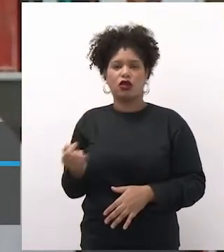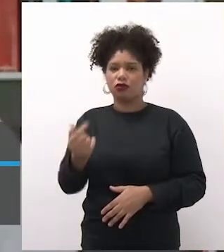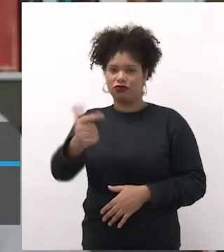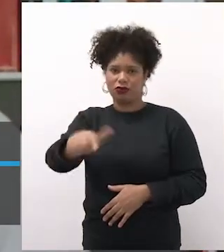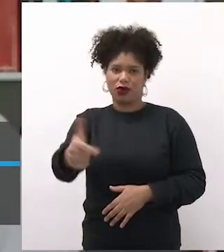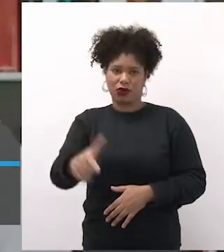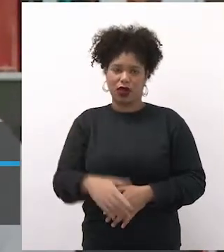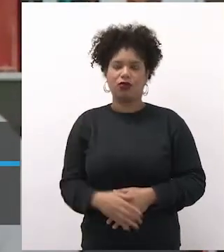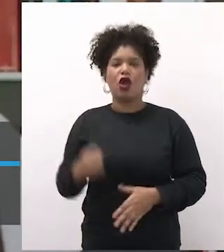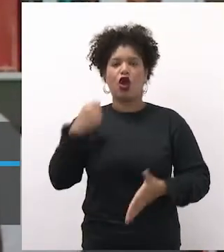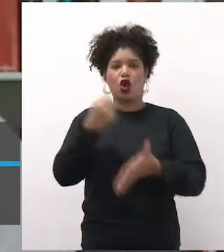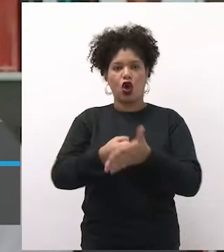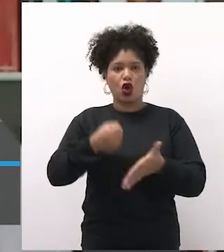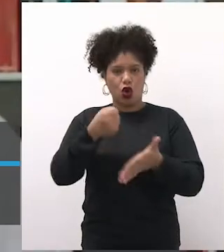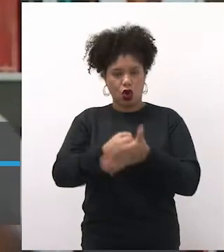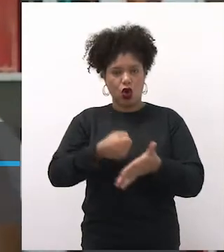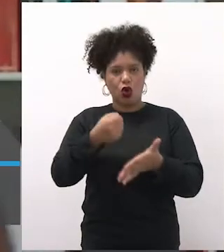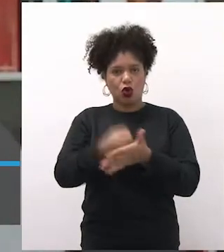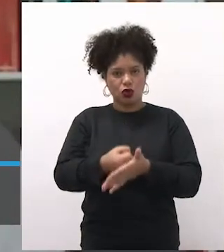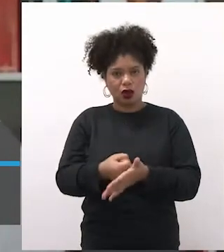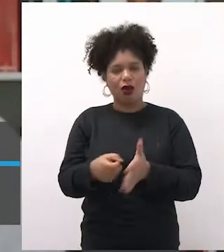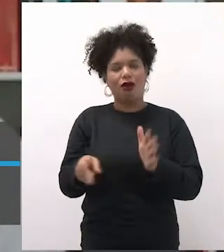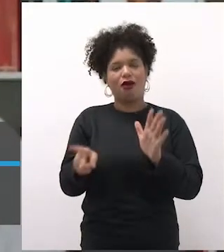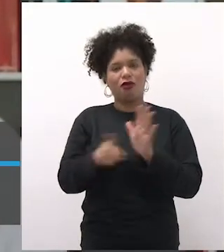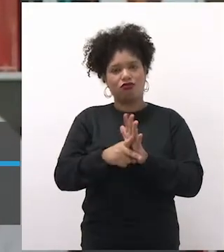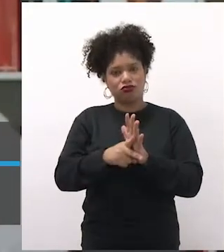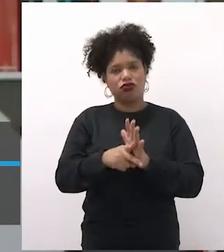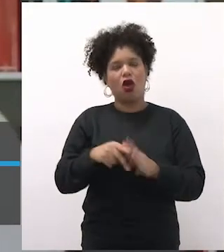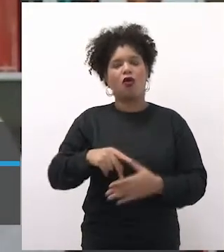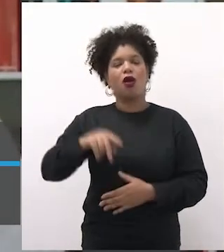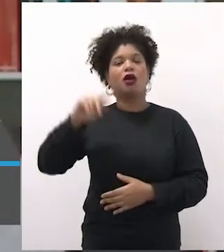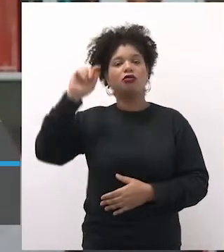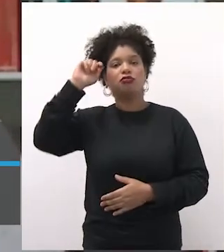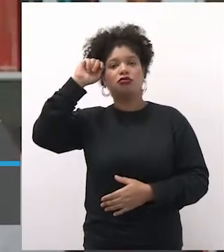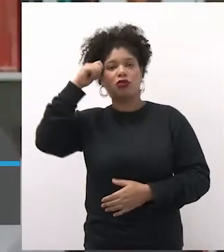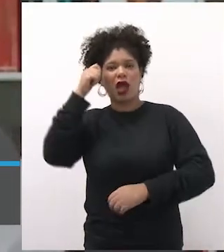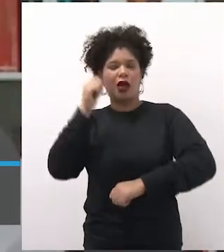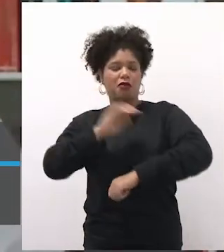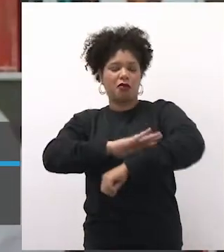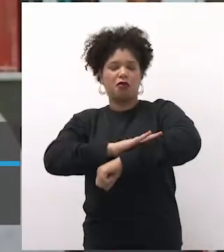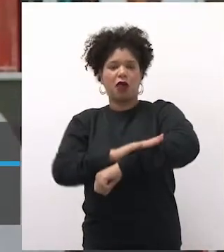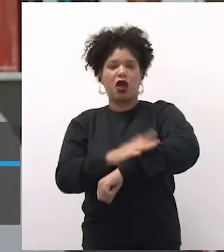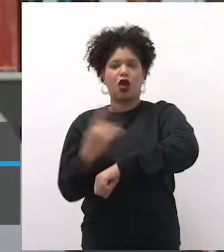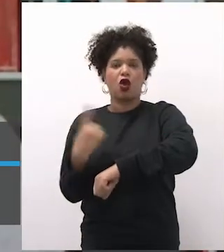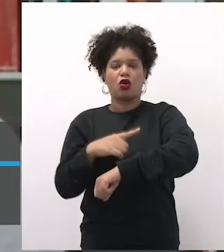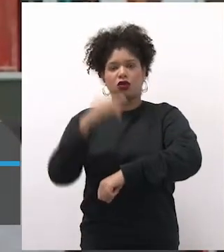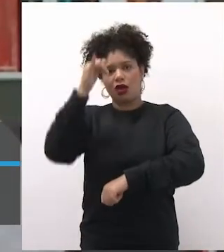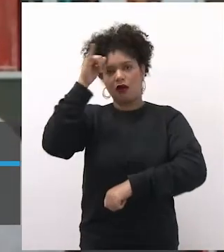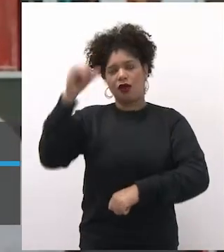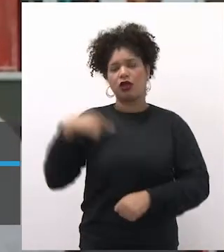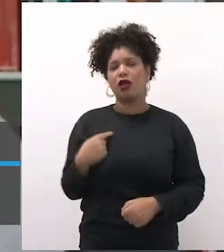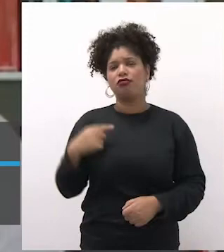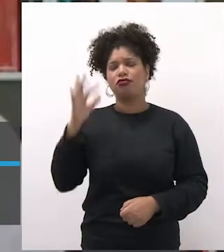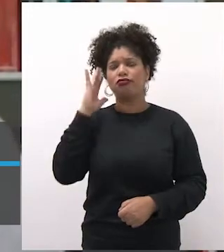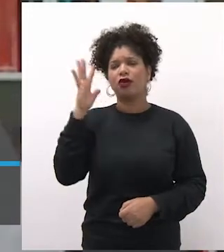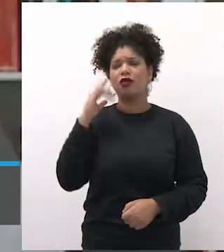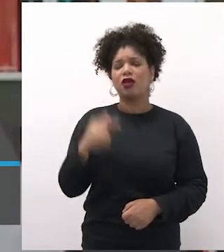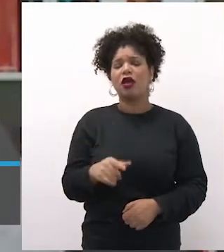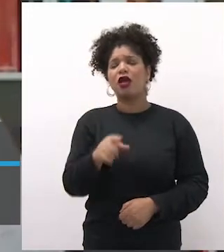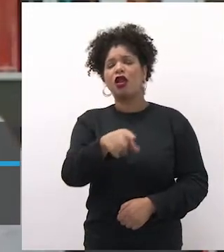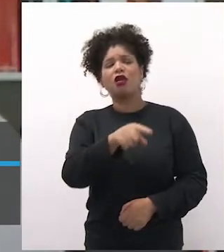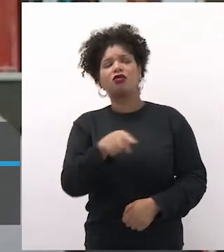a luta antirracista, para mim, é eu chegar num espaço como esse, questionar por que só tem pessoas brancas, eu chegar num espaço de poder, como